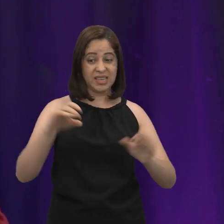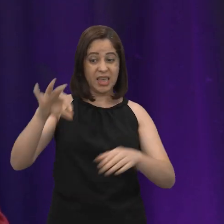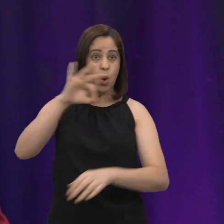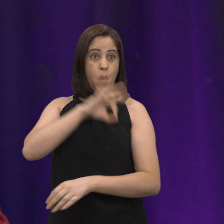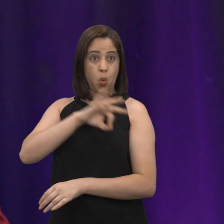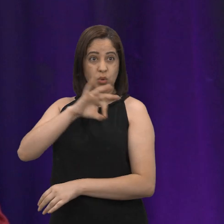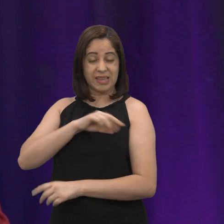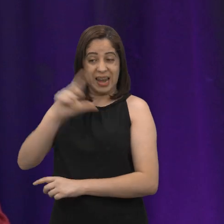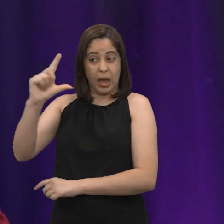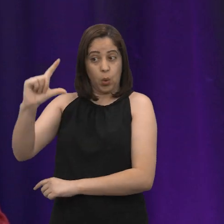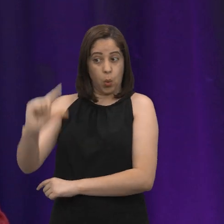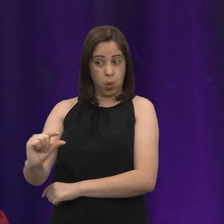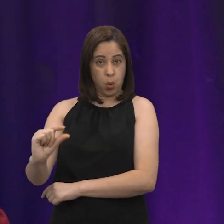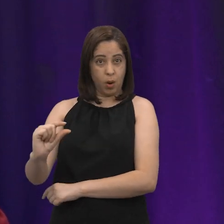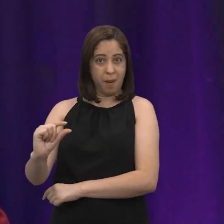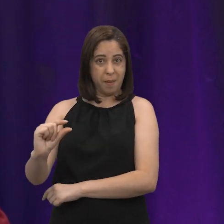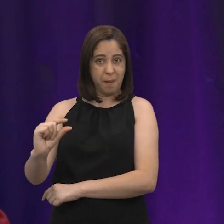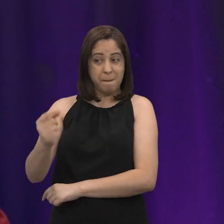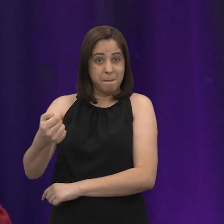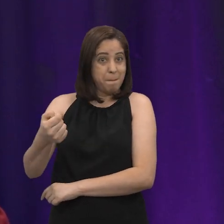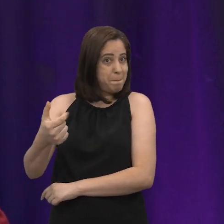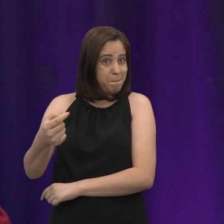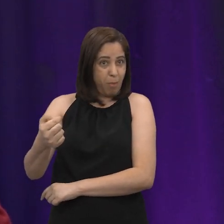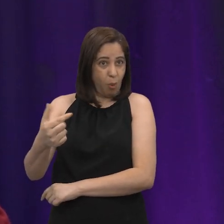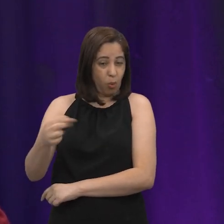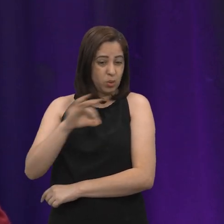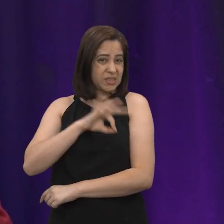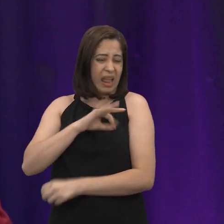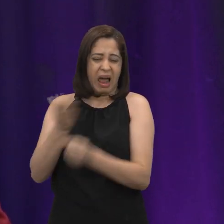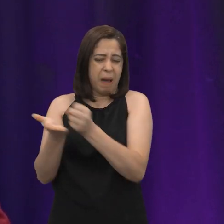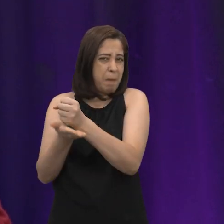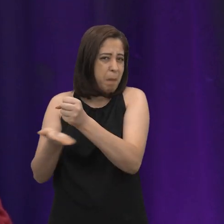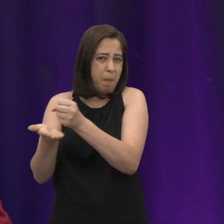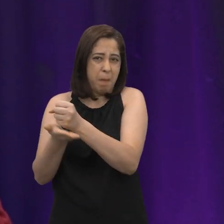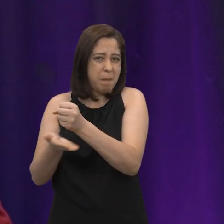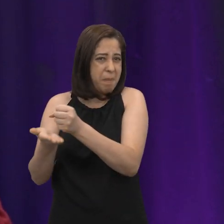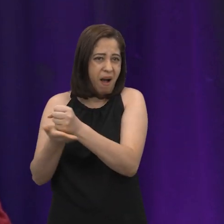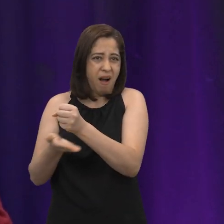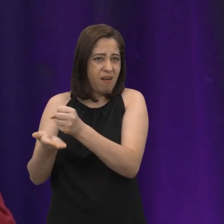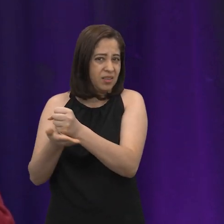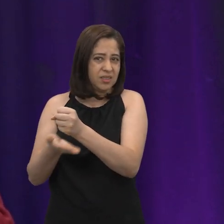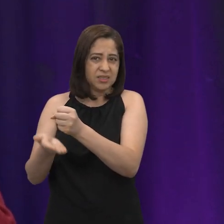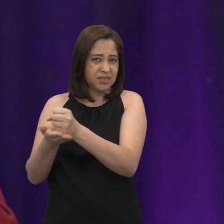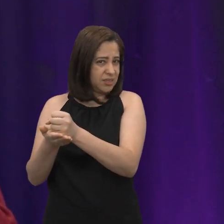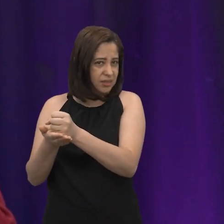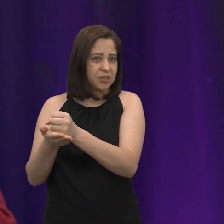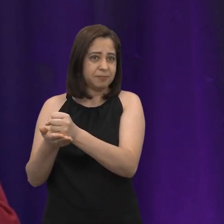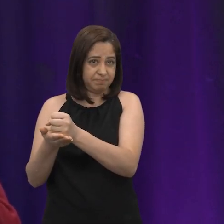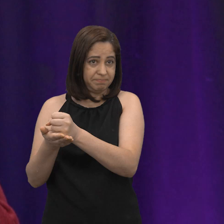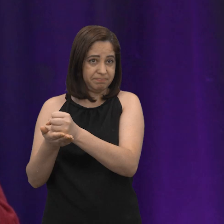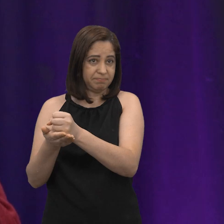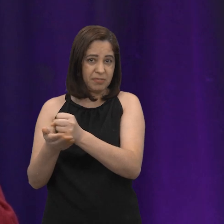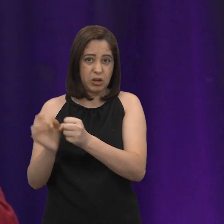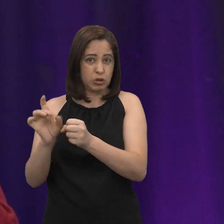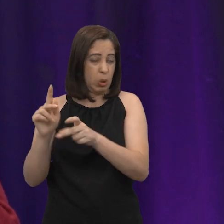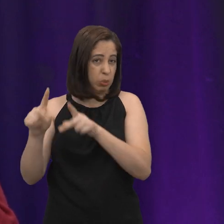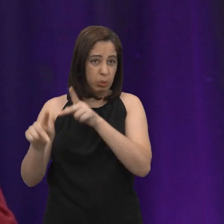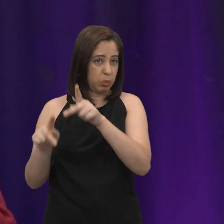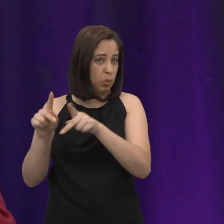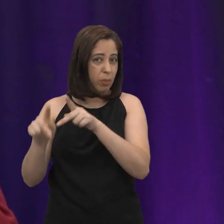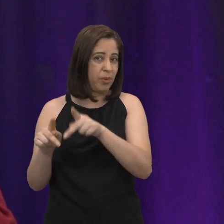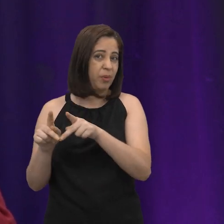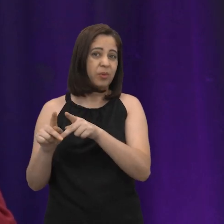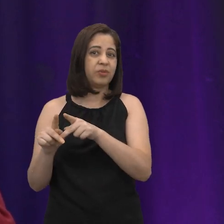de salário baixo ou não, que atinjam um patamar que atenda a todas as